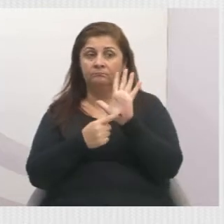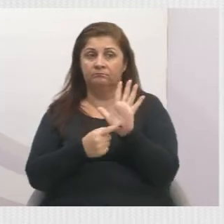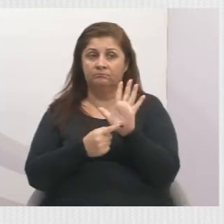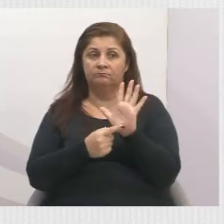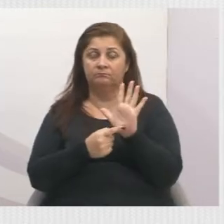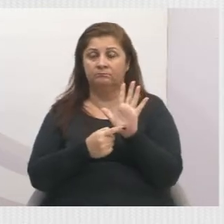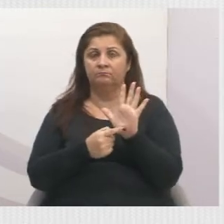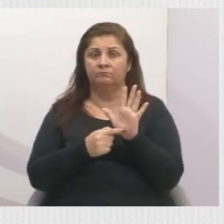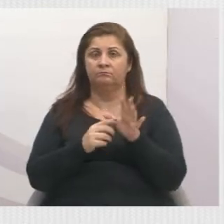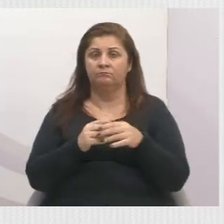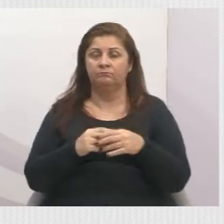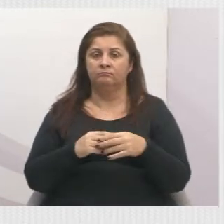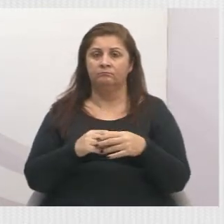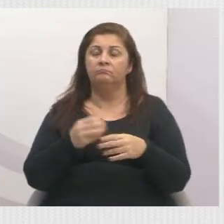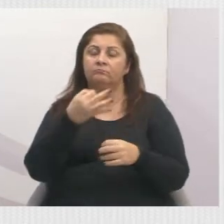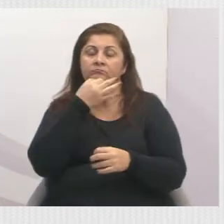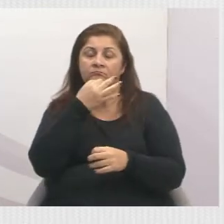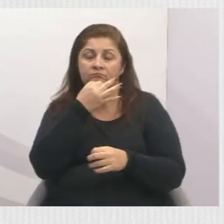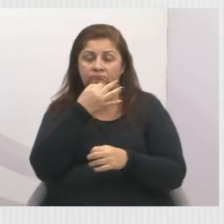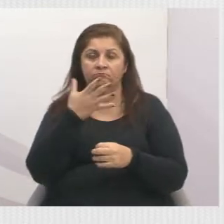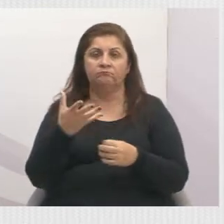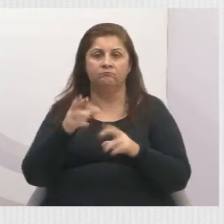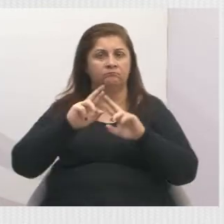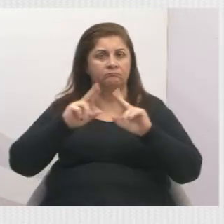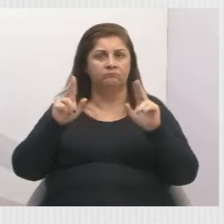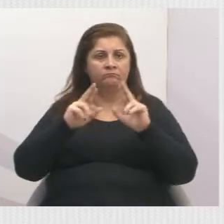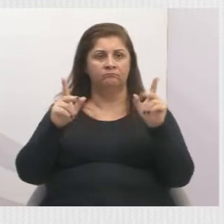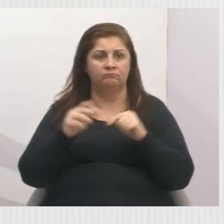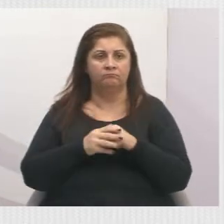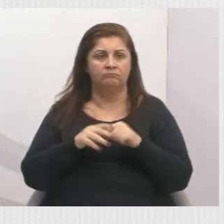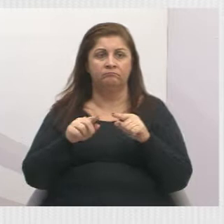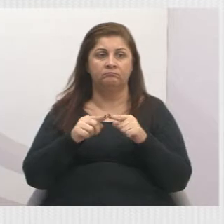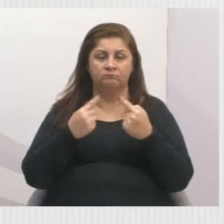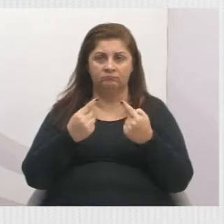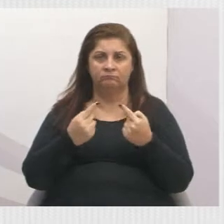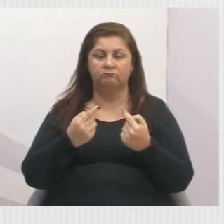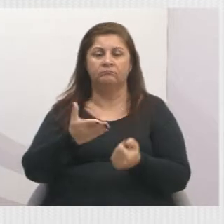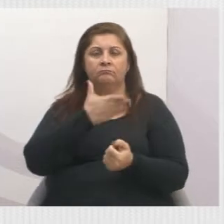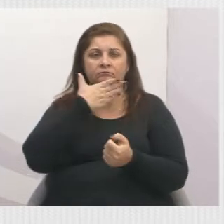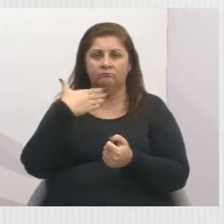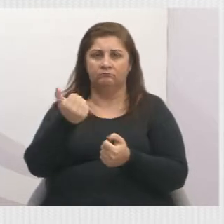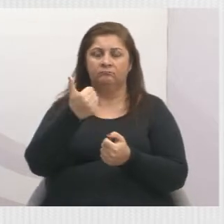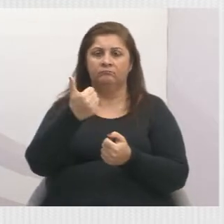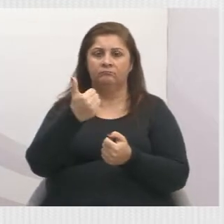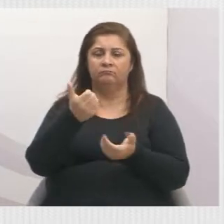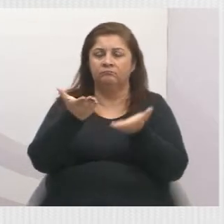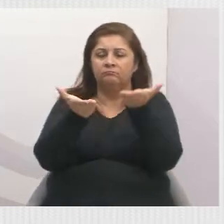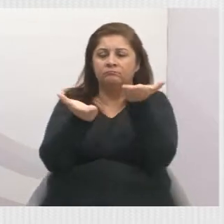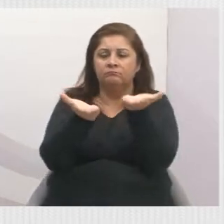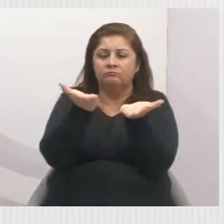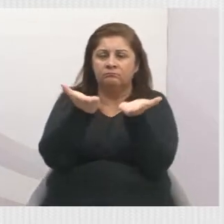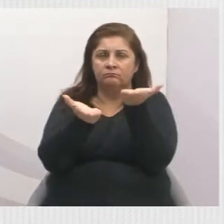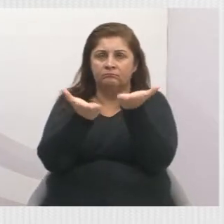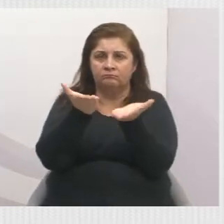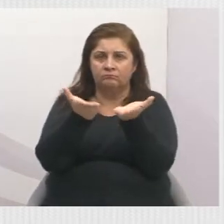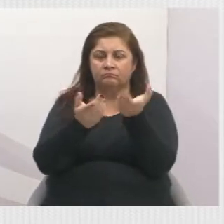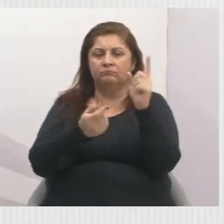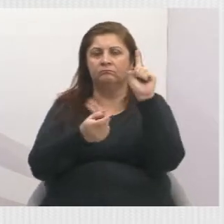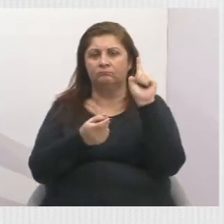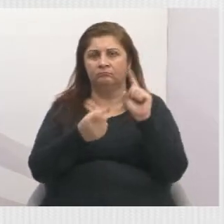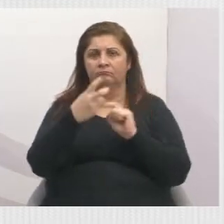algumas sugestões diferentes, mas aquela que garante um mínimo de equilíbrio é esta,